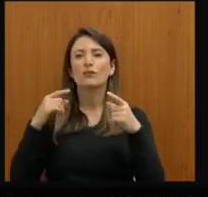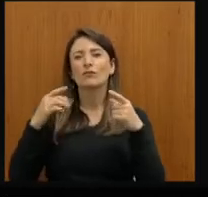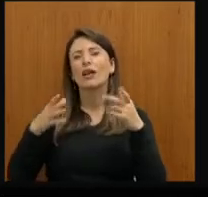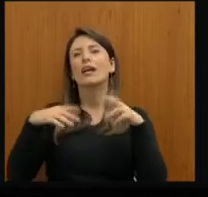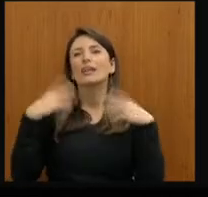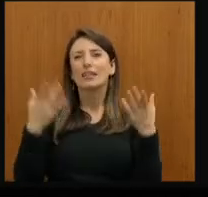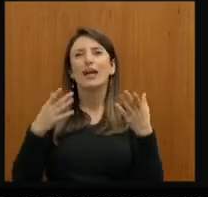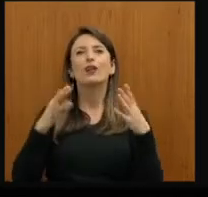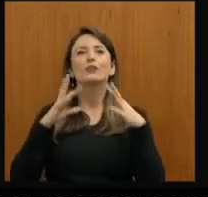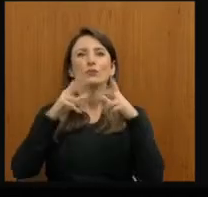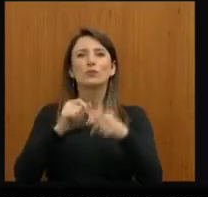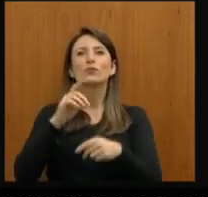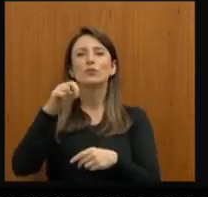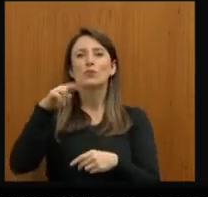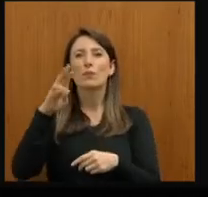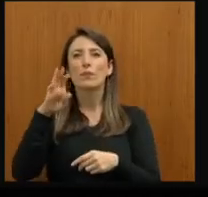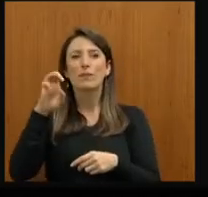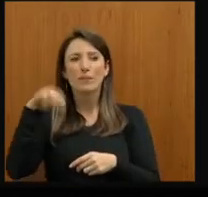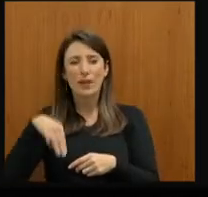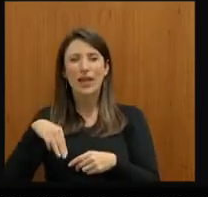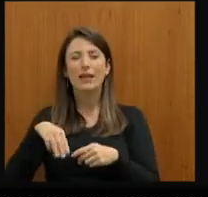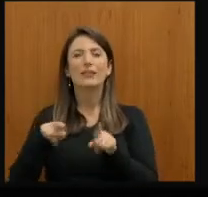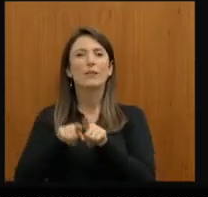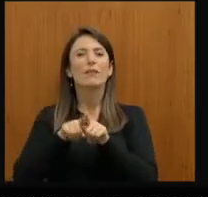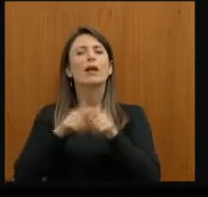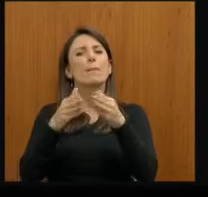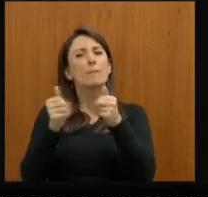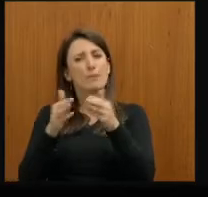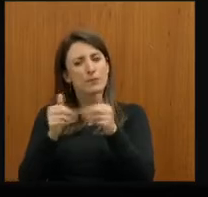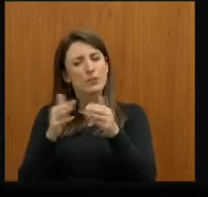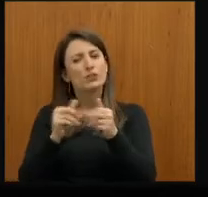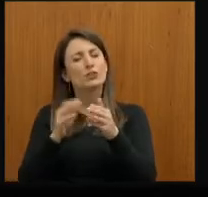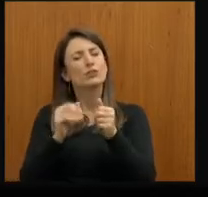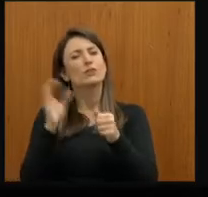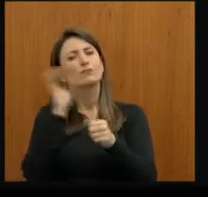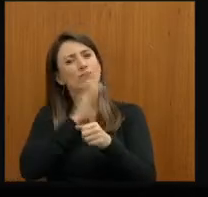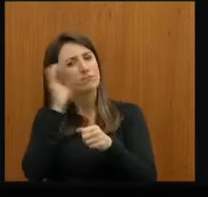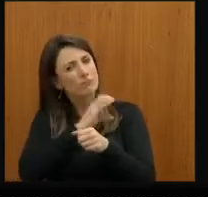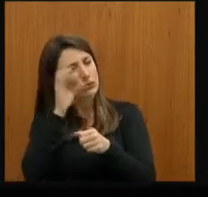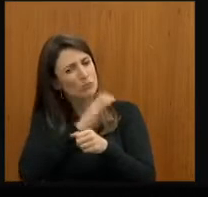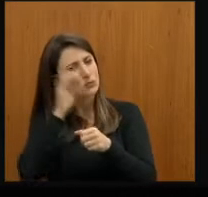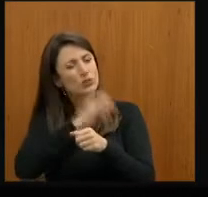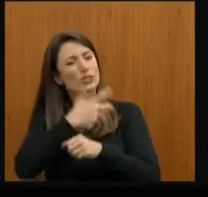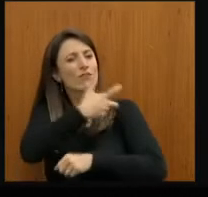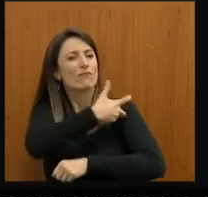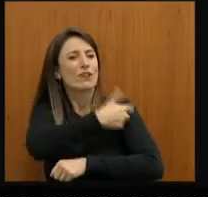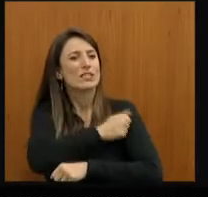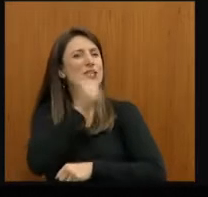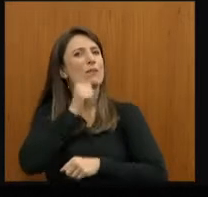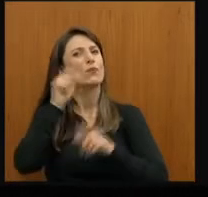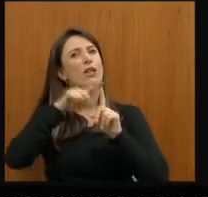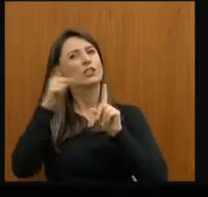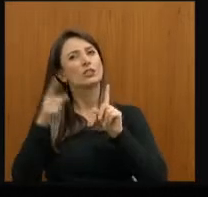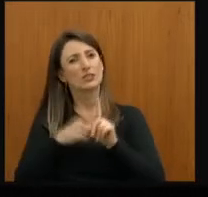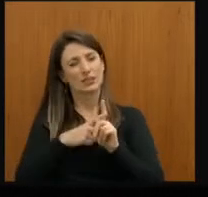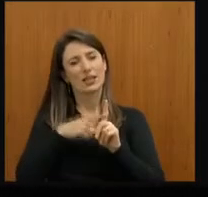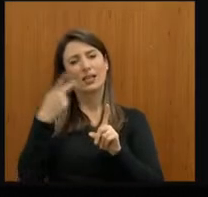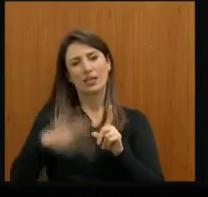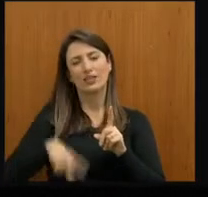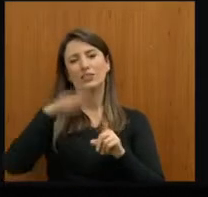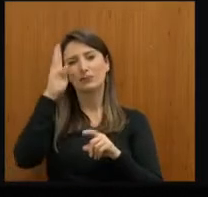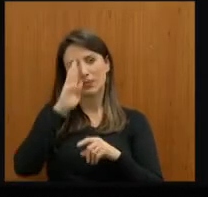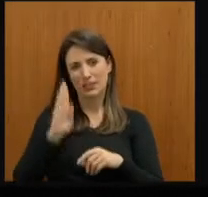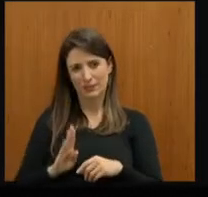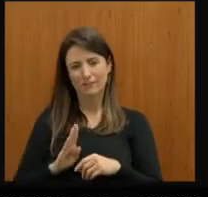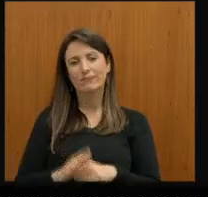gestante no grupo prioritário para vacinação contra corrigir no Brasil pode passar por fazer a